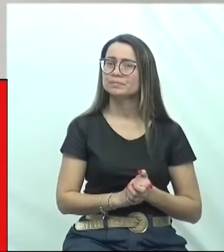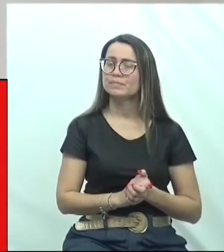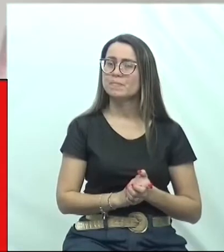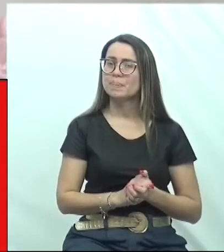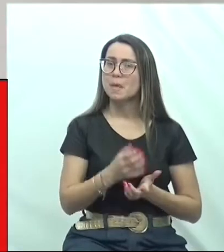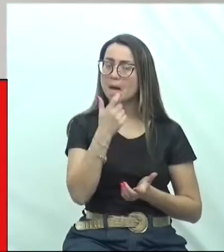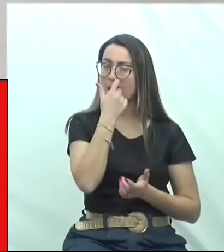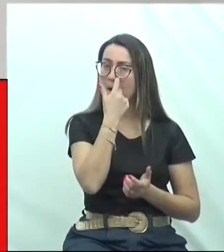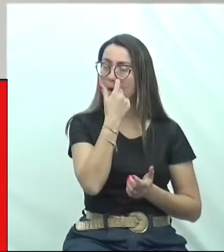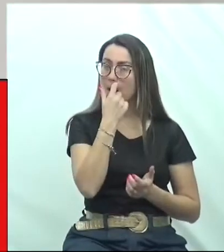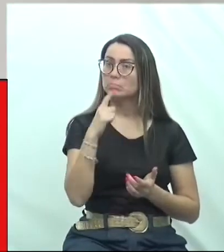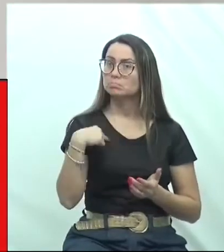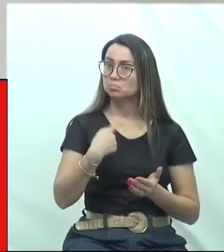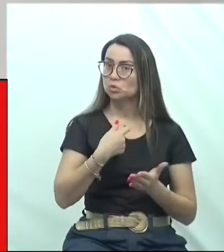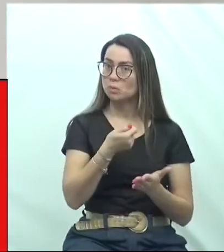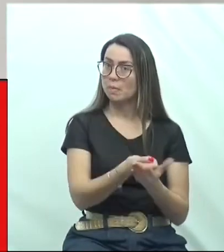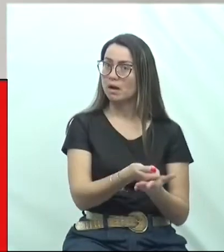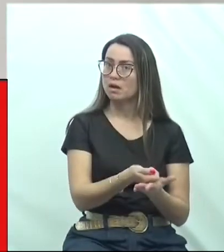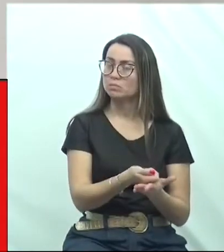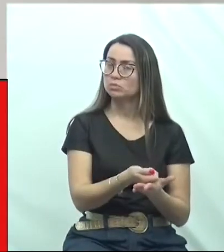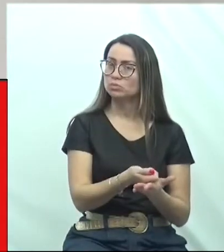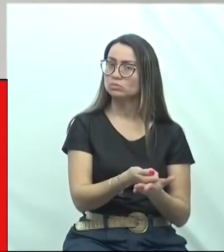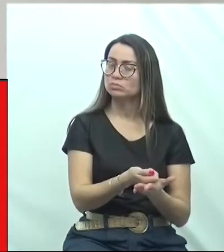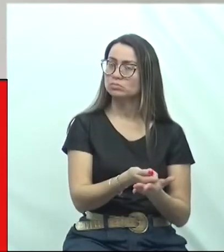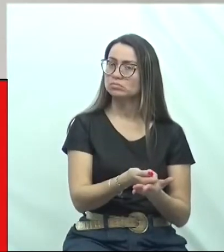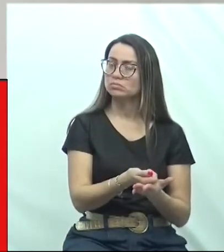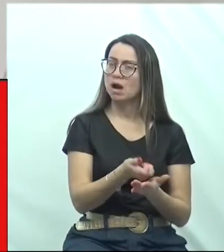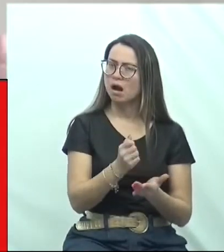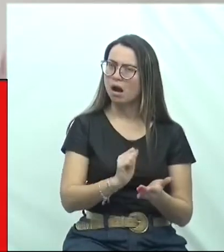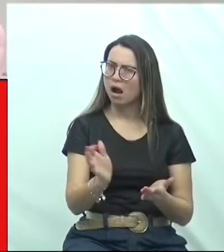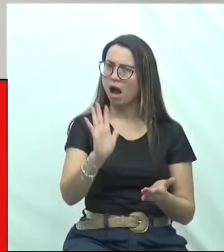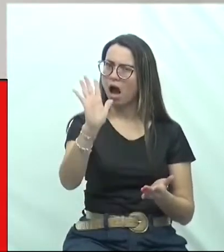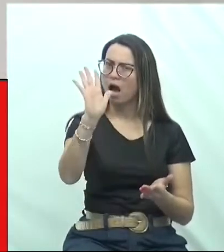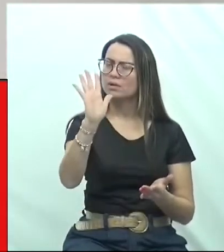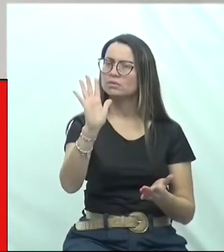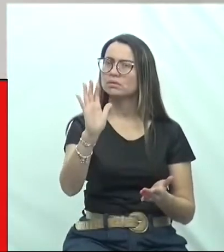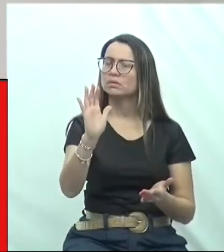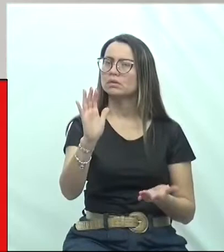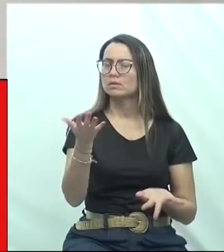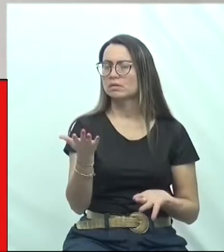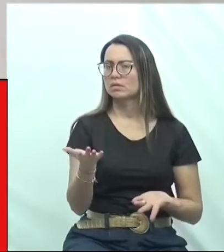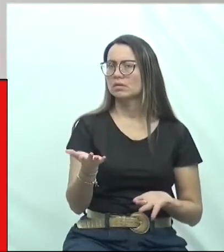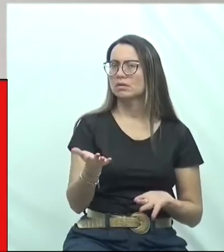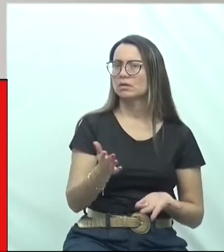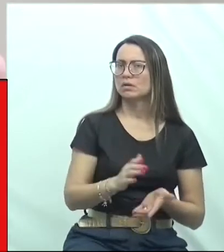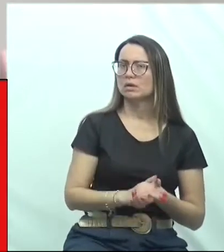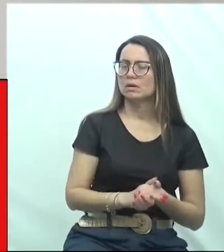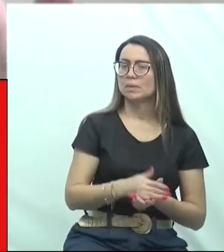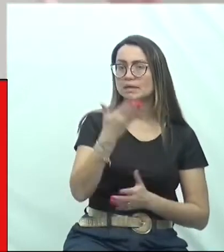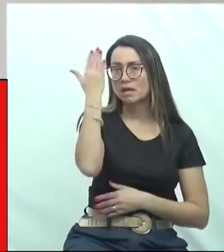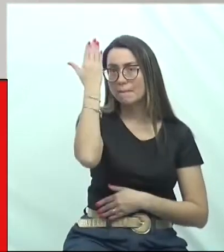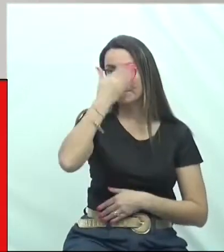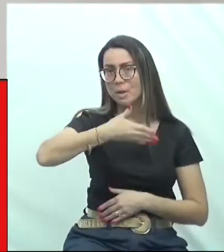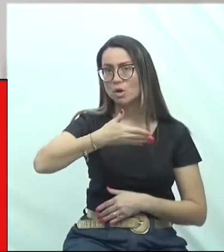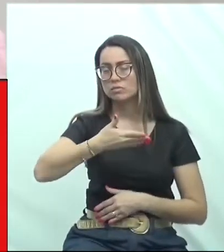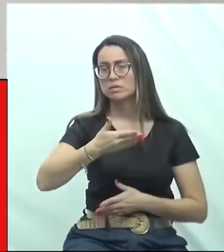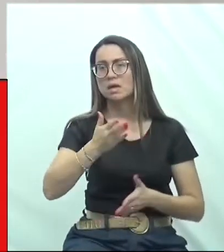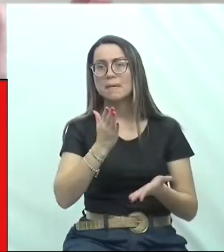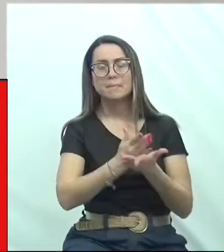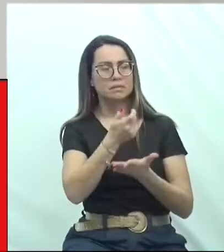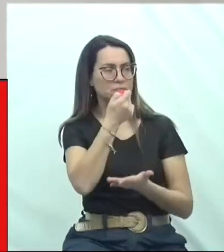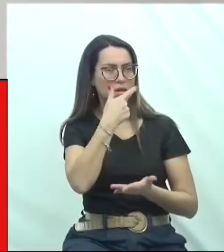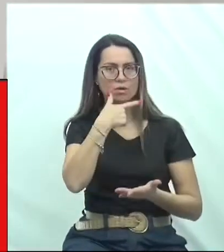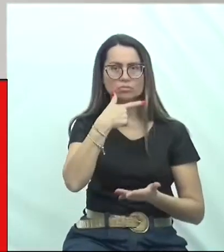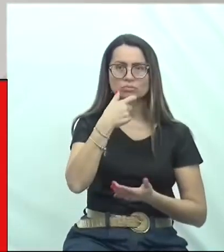né, e pagamos caro por essa agência reguladora, para que haja comprovação técnica disso. Saímos do achismo. Existe